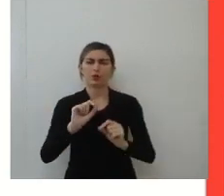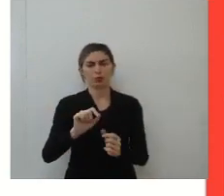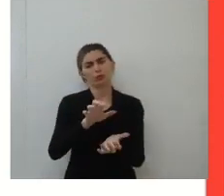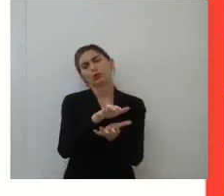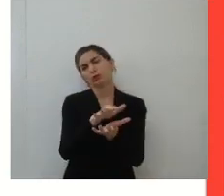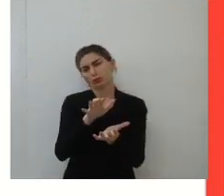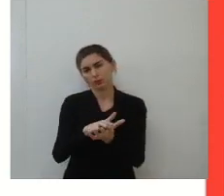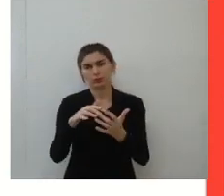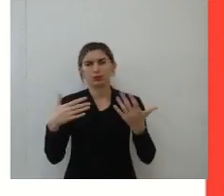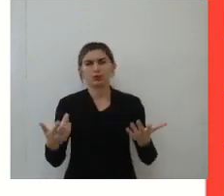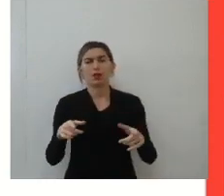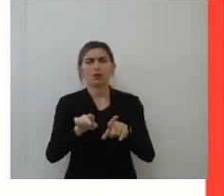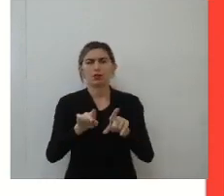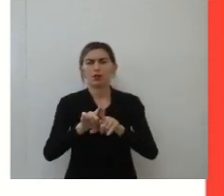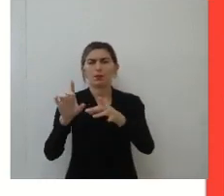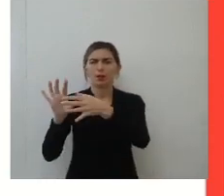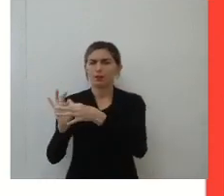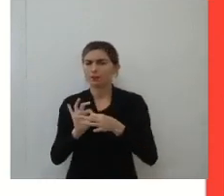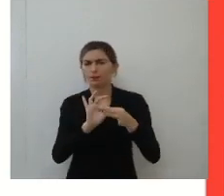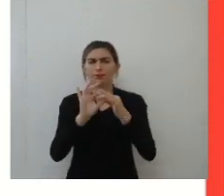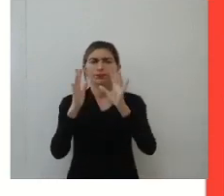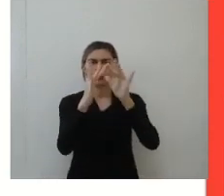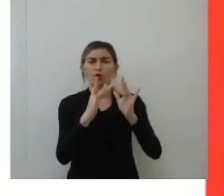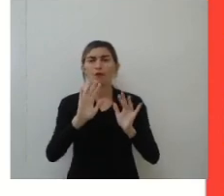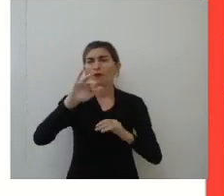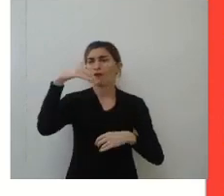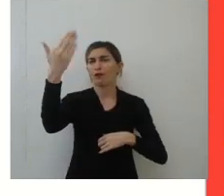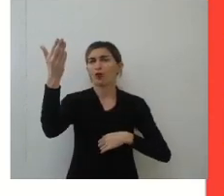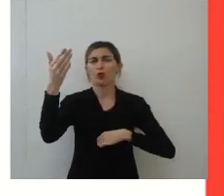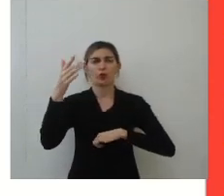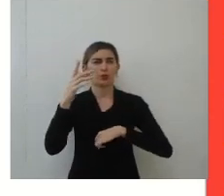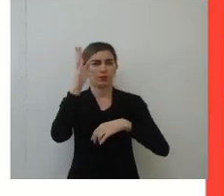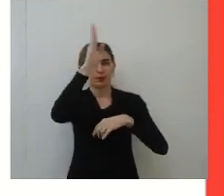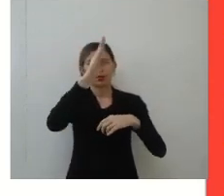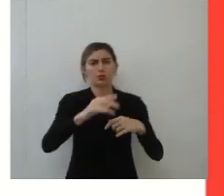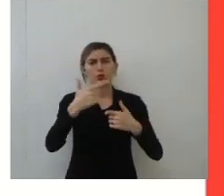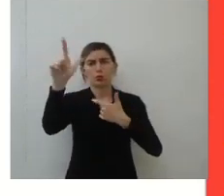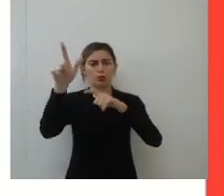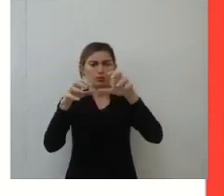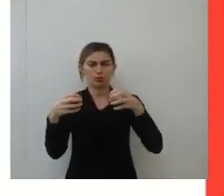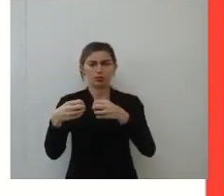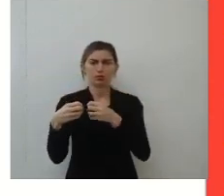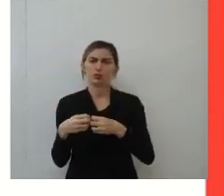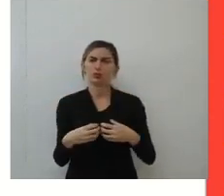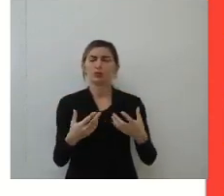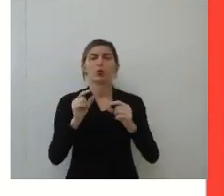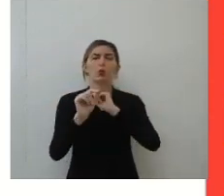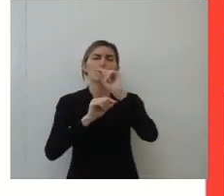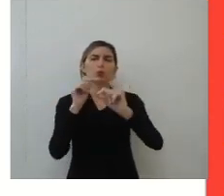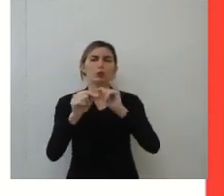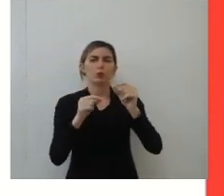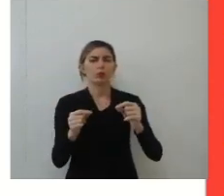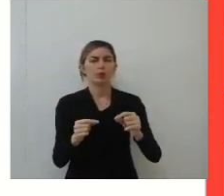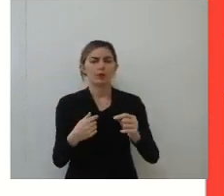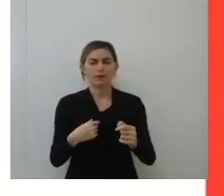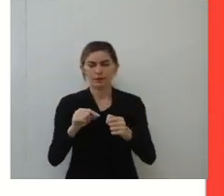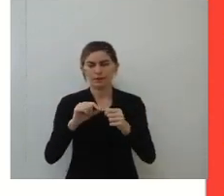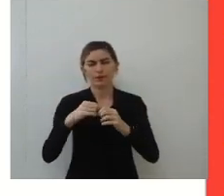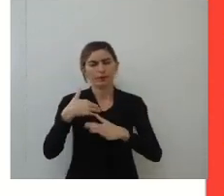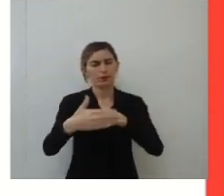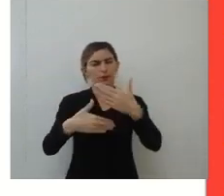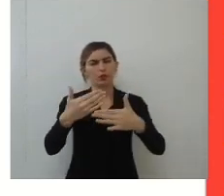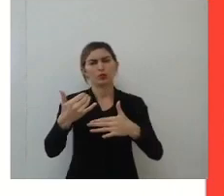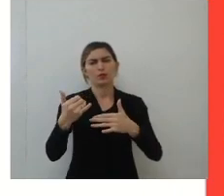Recife. Também vai ter uma conexão fora do Brasil com outros territórios. E como é que é feita essa conexão? Hoje ela é feita a partir do